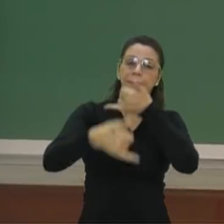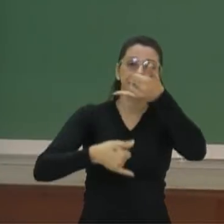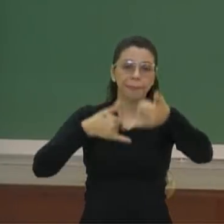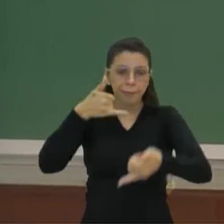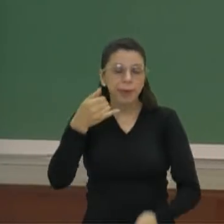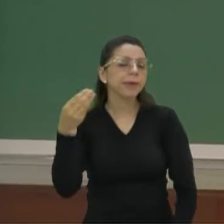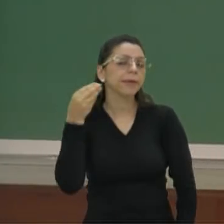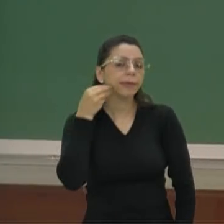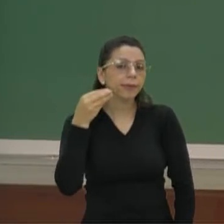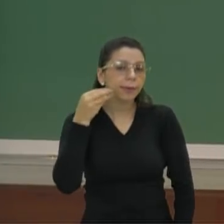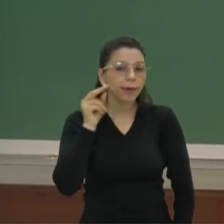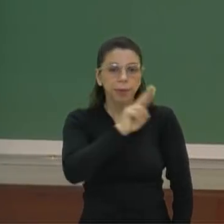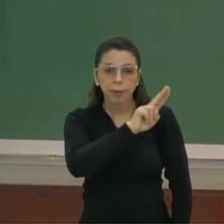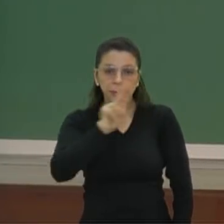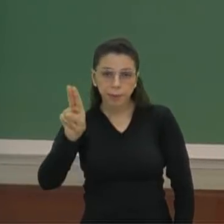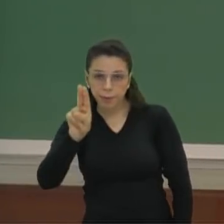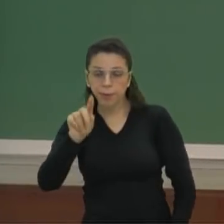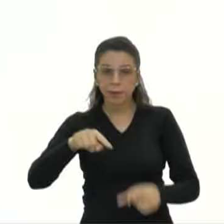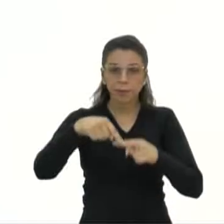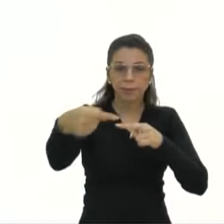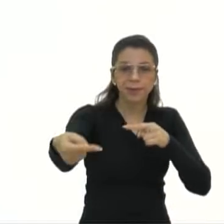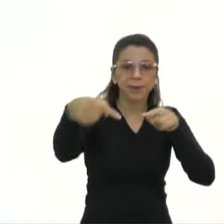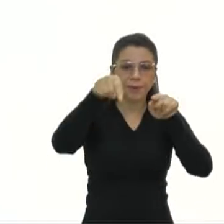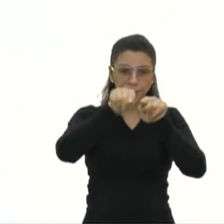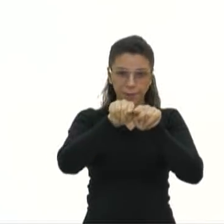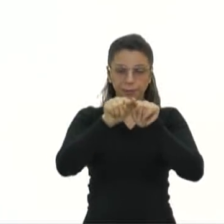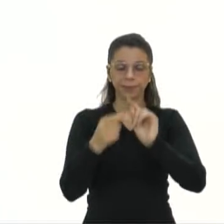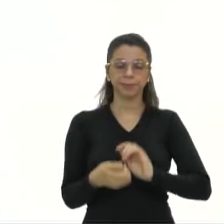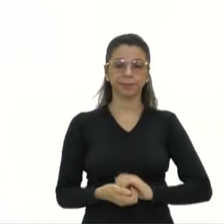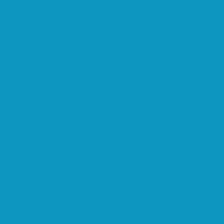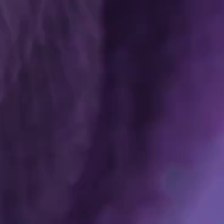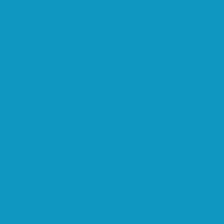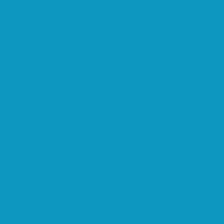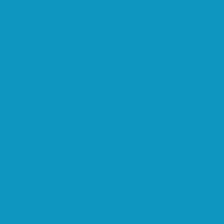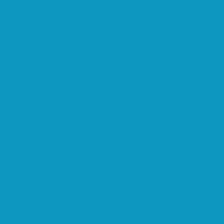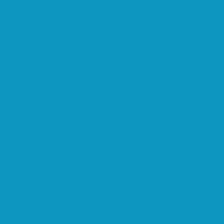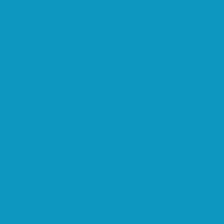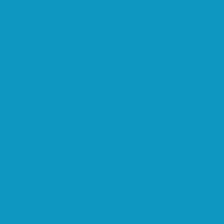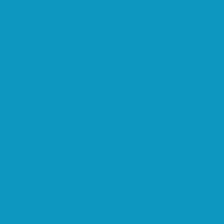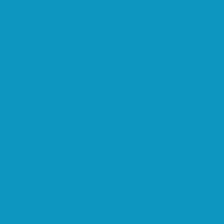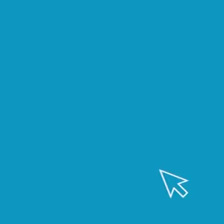tentem soletrar o nominho de vocês e eu já volto.